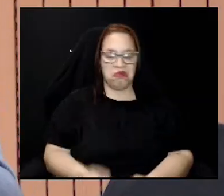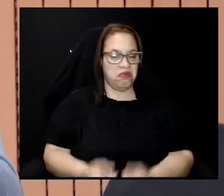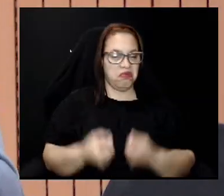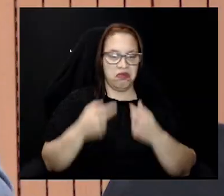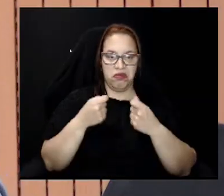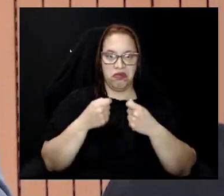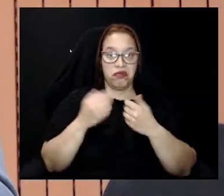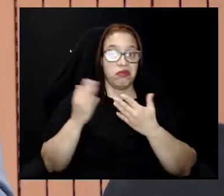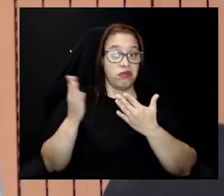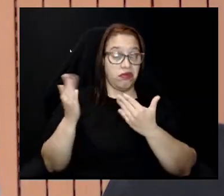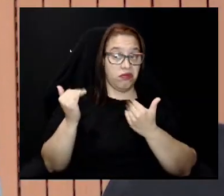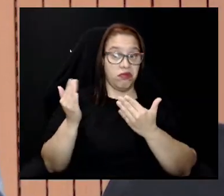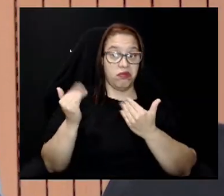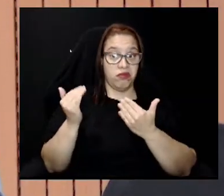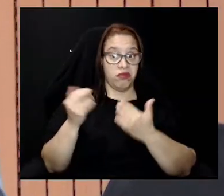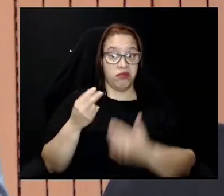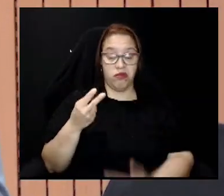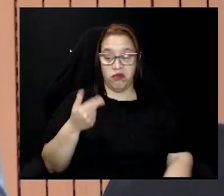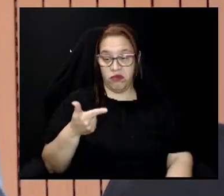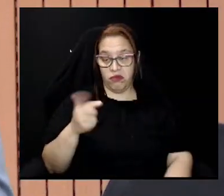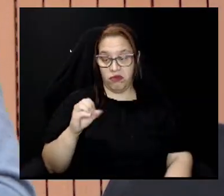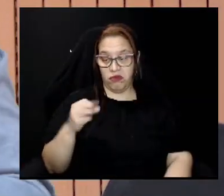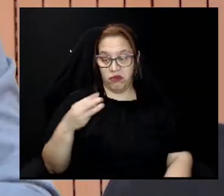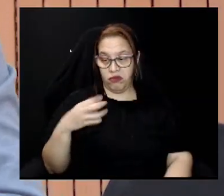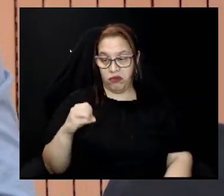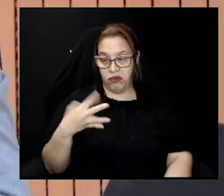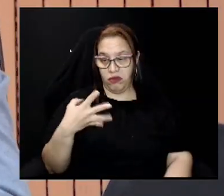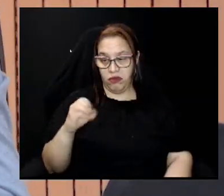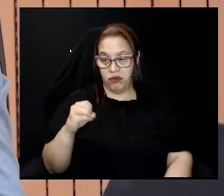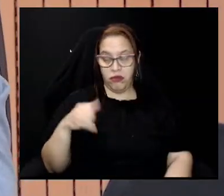jovens, 20, 30, 40 anos, e que têm uma